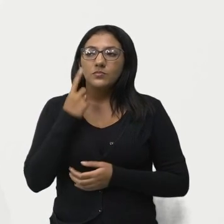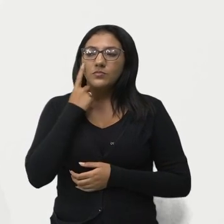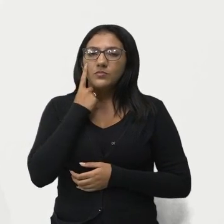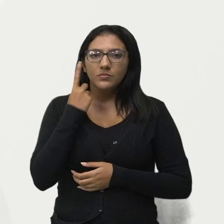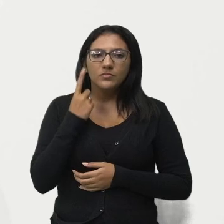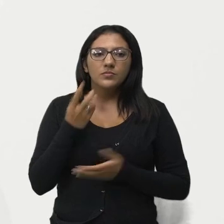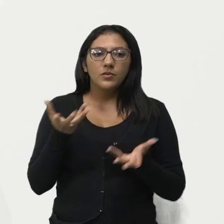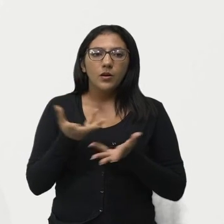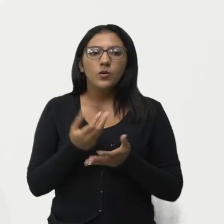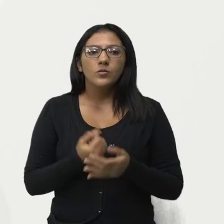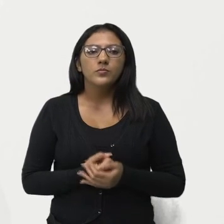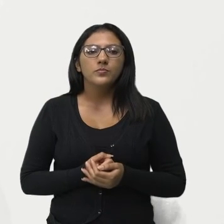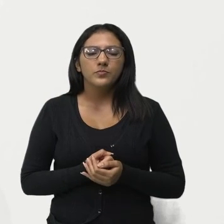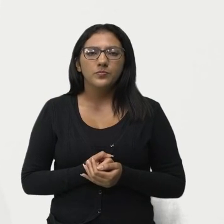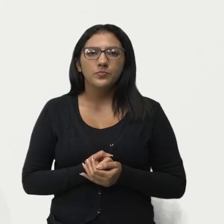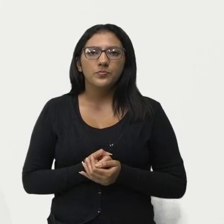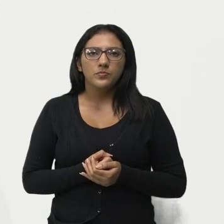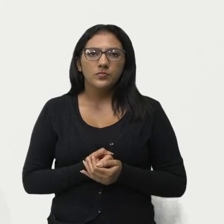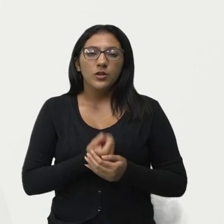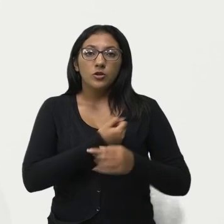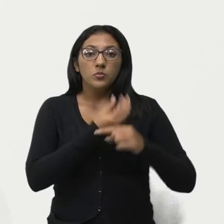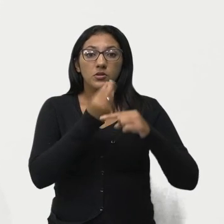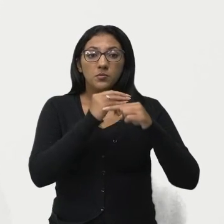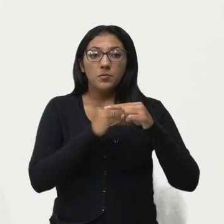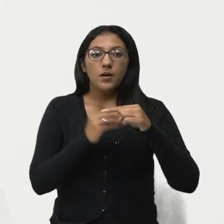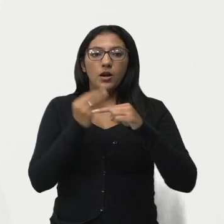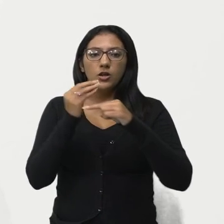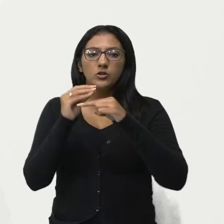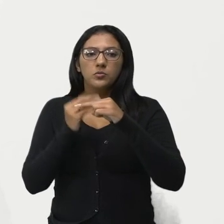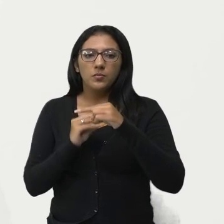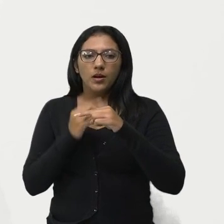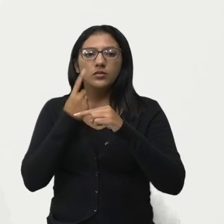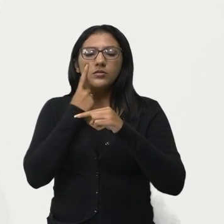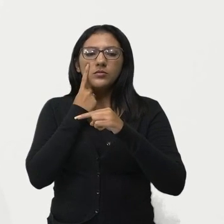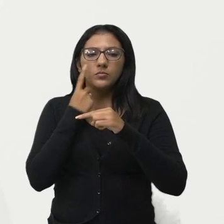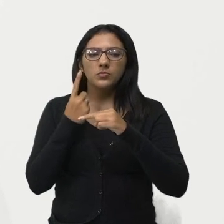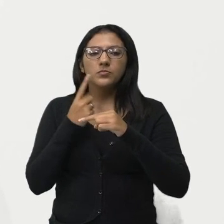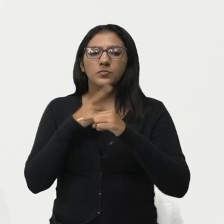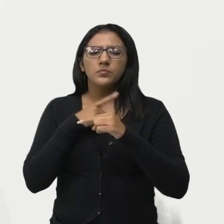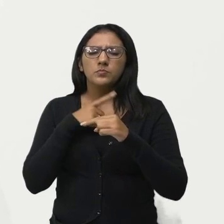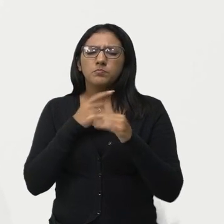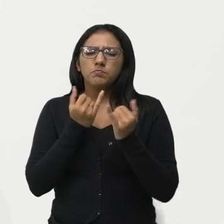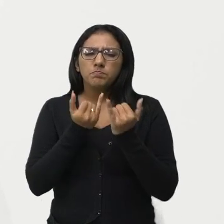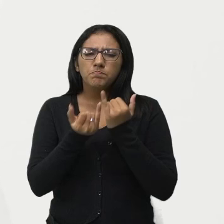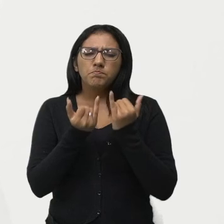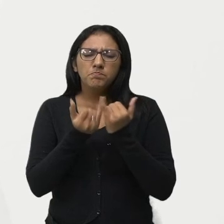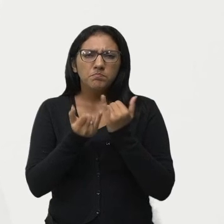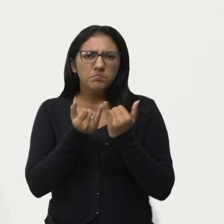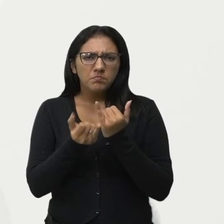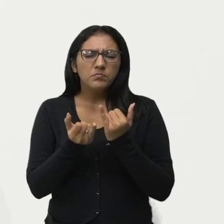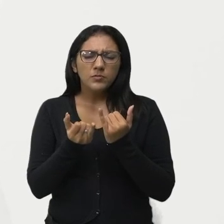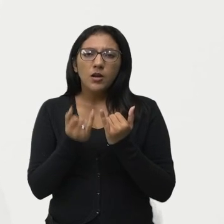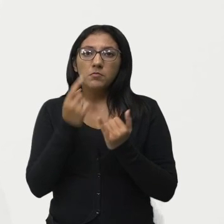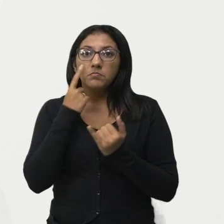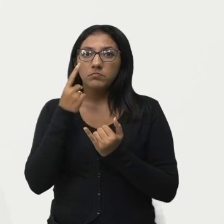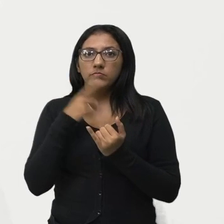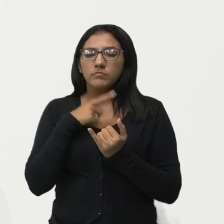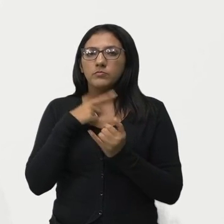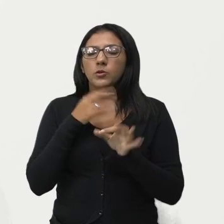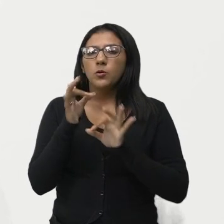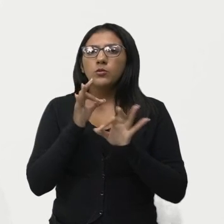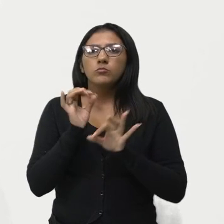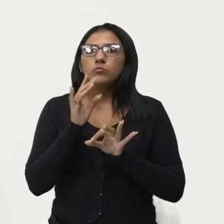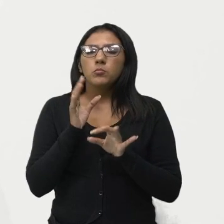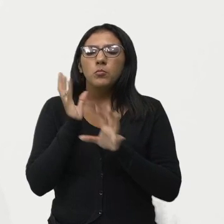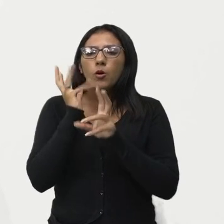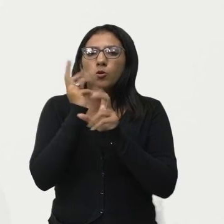2 sobre 6 igual a 3 sobre 5, parece que vai dar um resultado diferente, né? Para